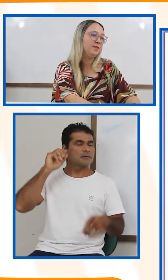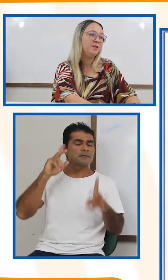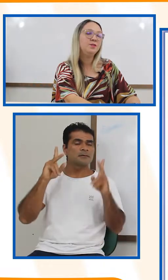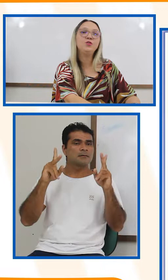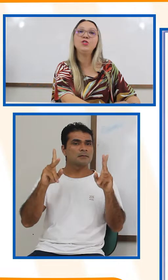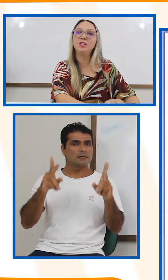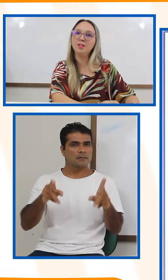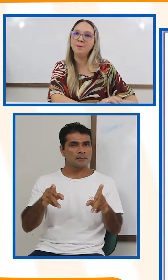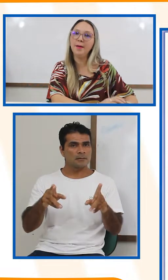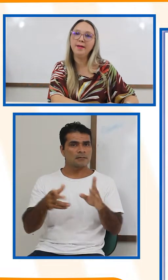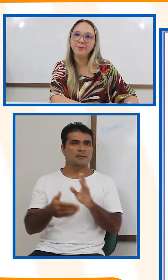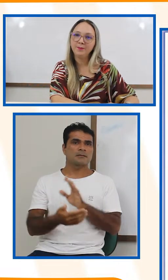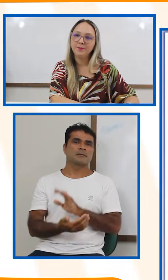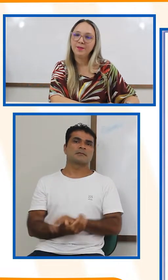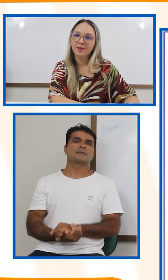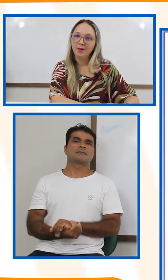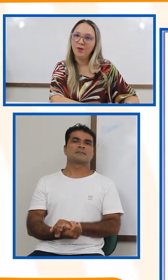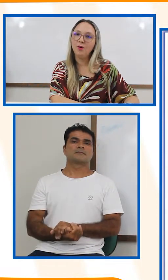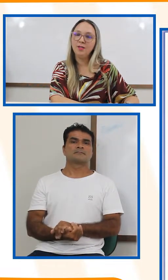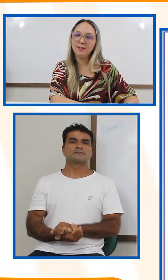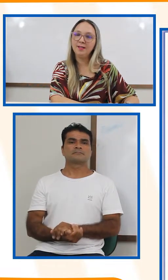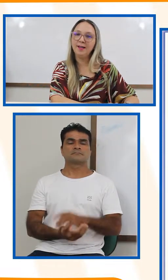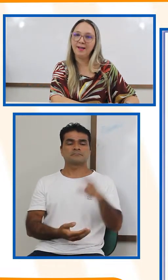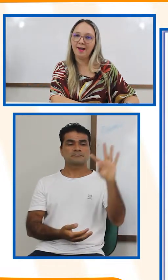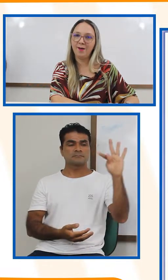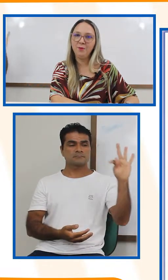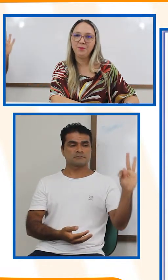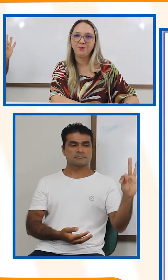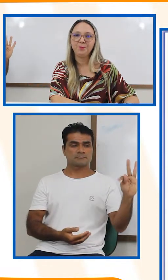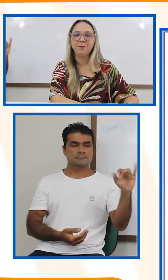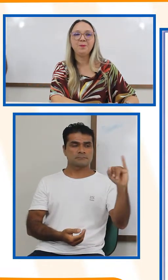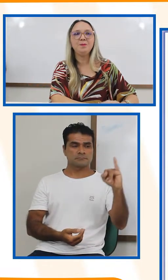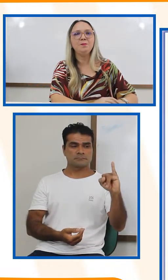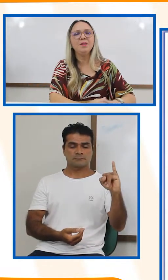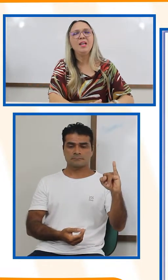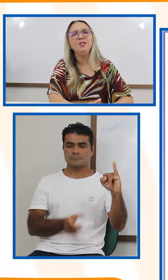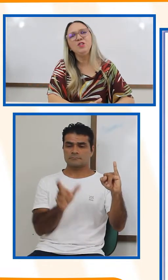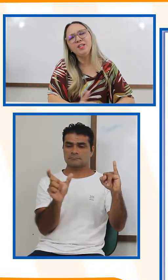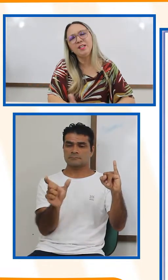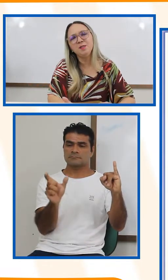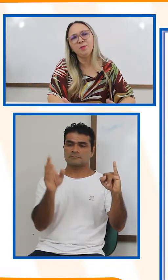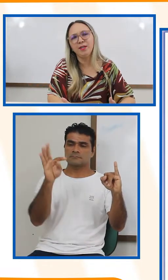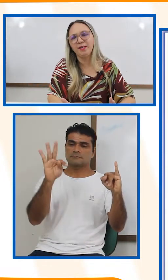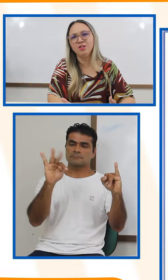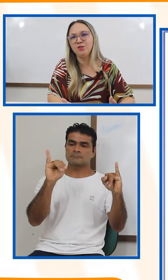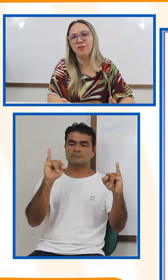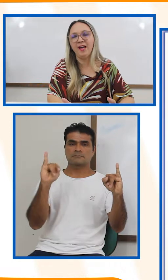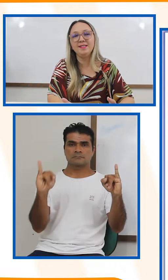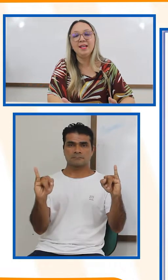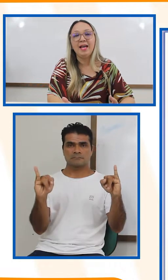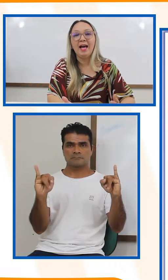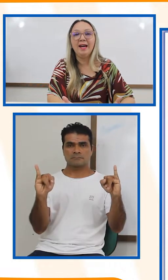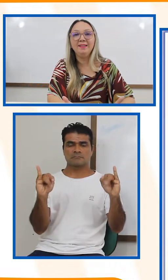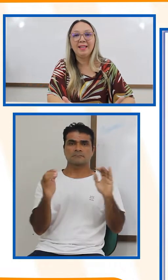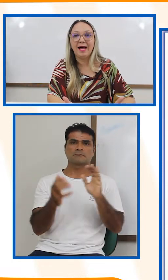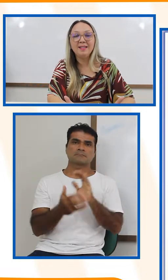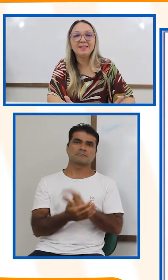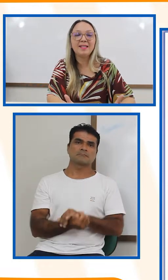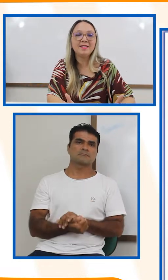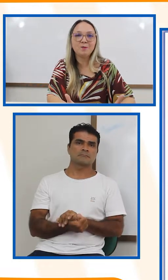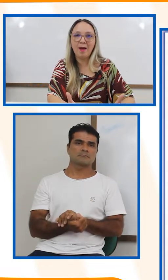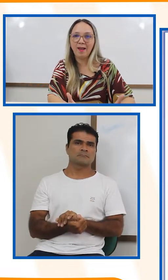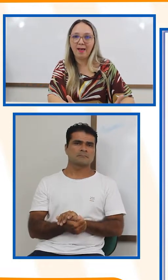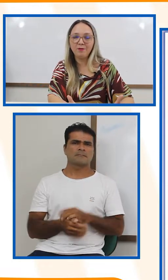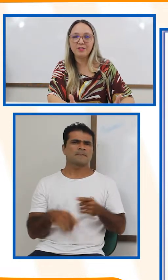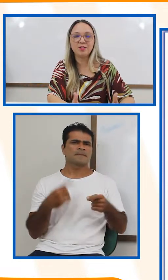tem ti também. Olha que legal. Tia Cris, por que que a gente faz a